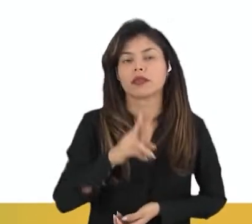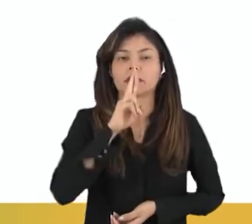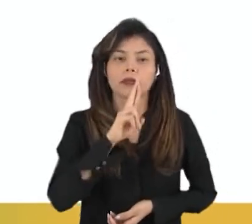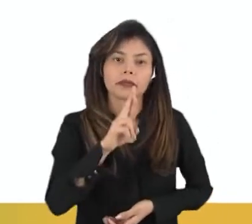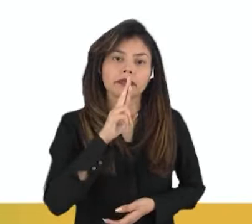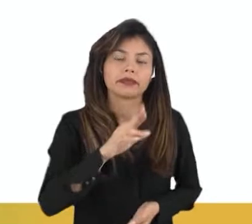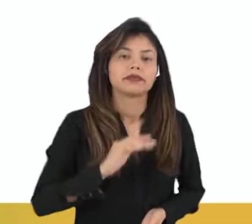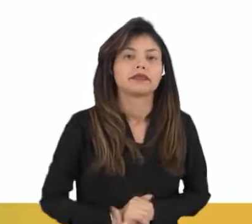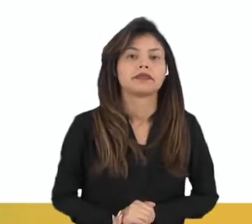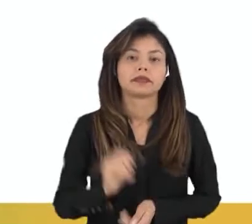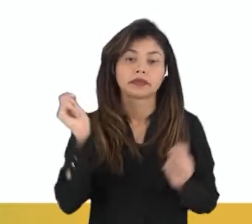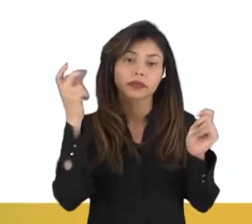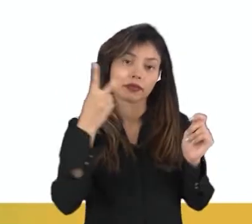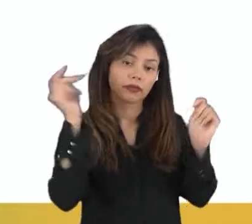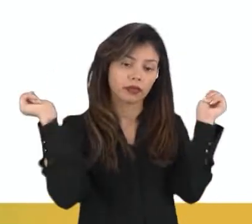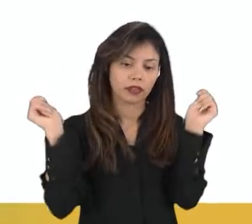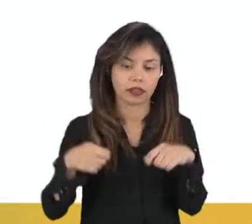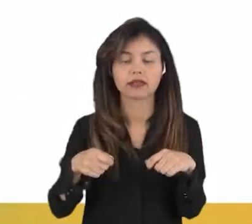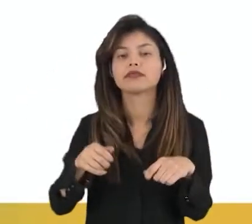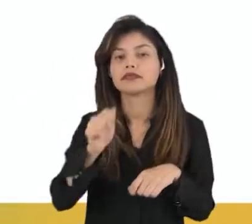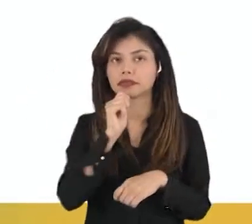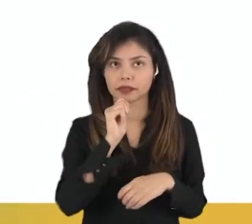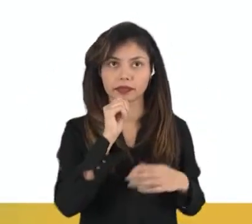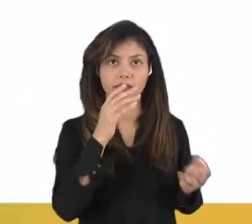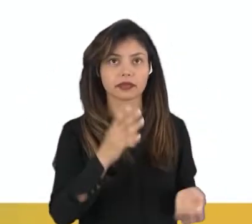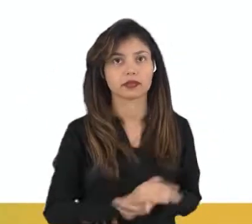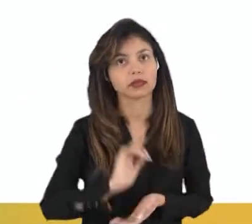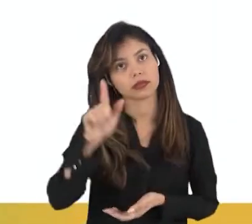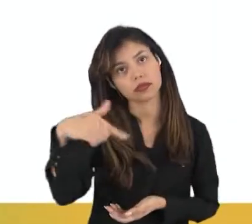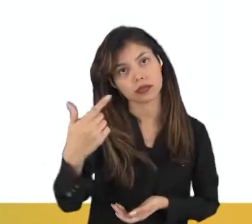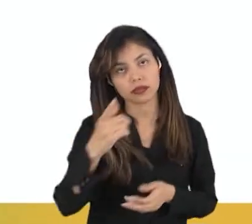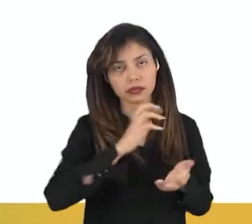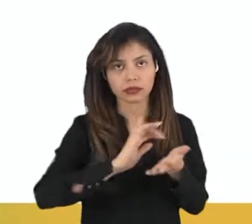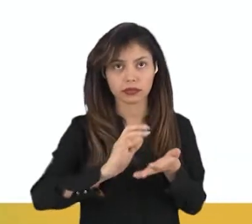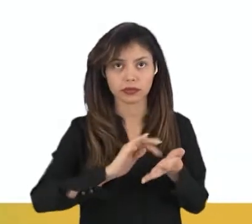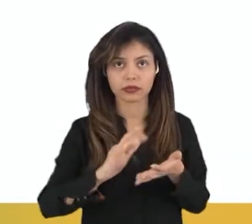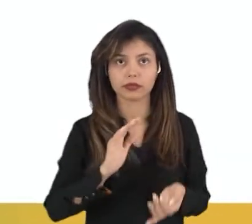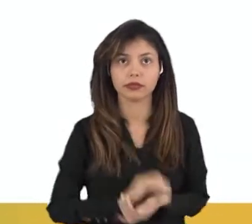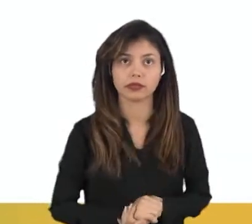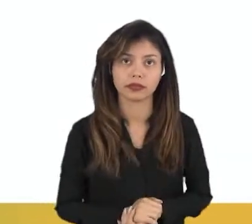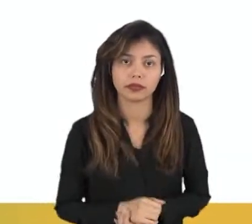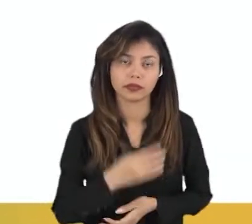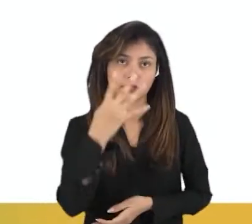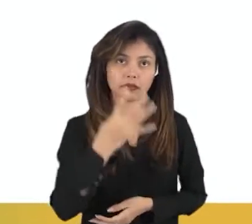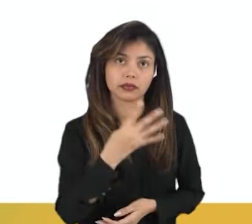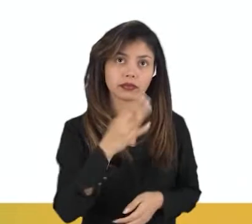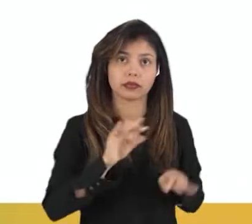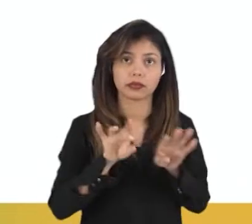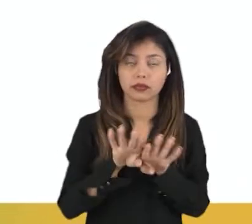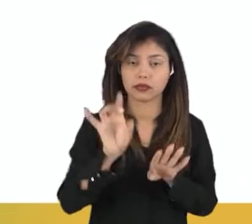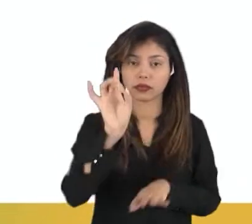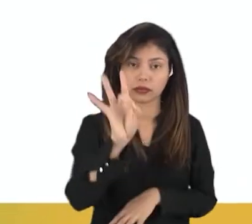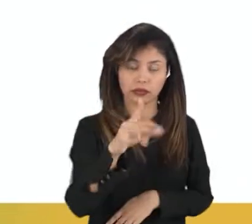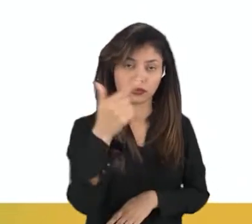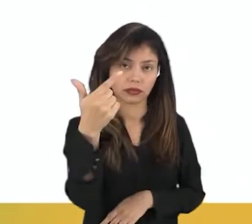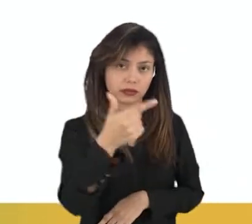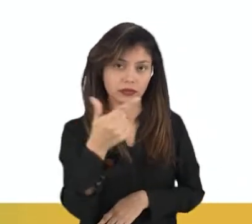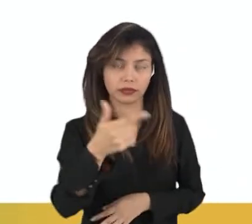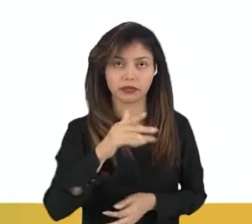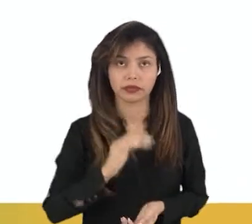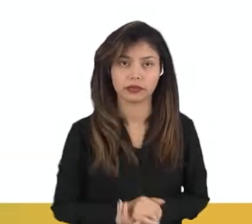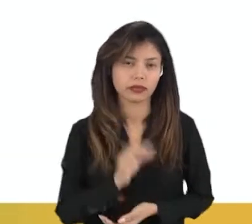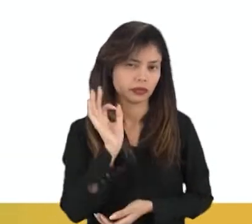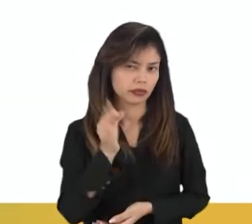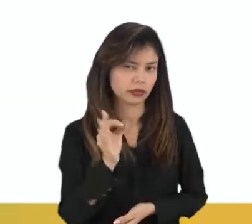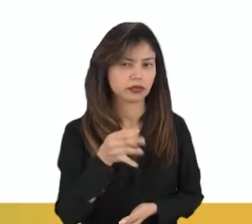2 possibilidades nos dígitos anteriores. No próximo dígito, que é o nosso quarto dígito, temos apenas 2 possibilidades,